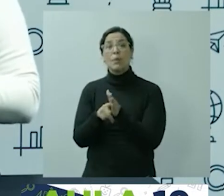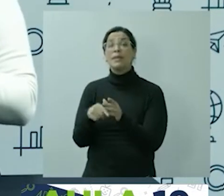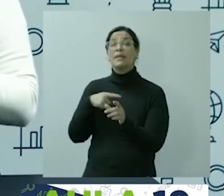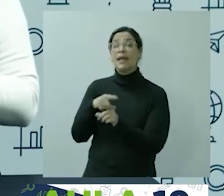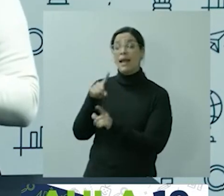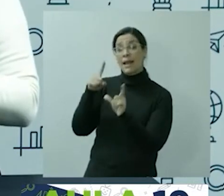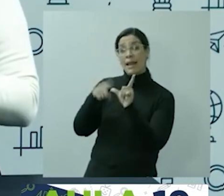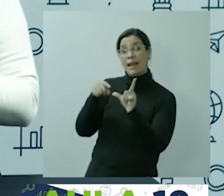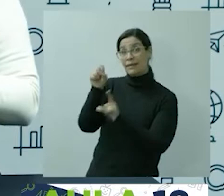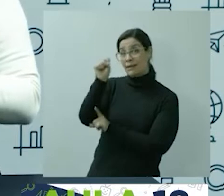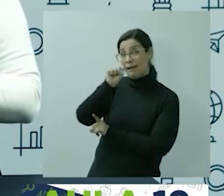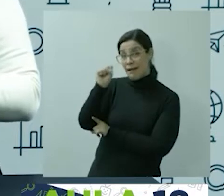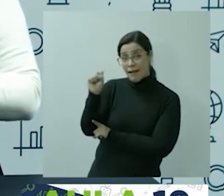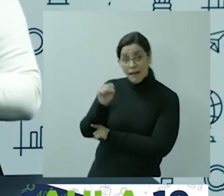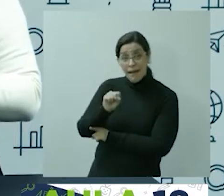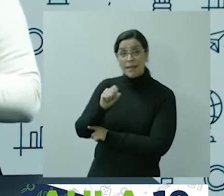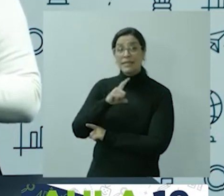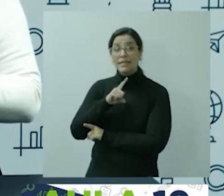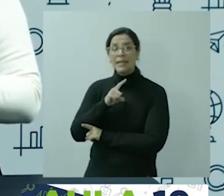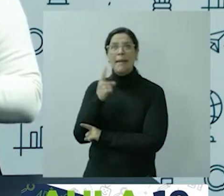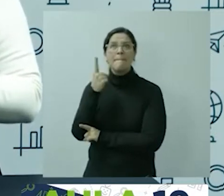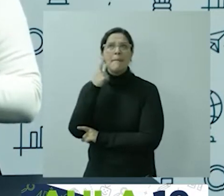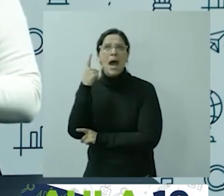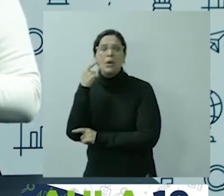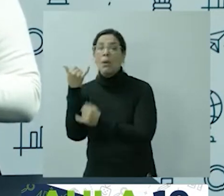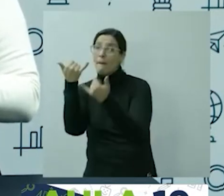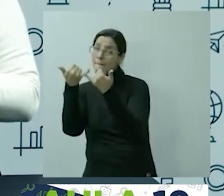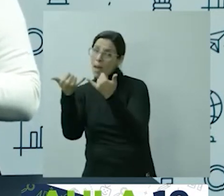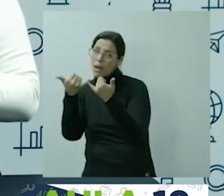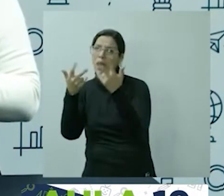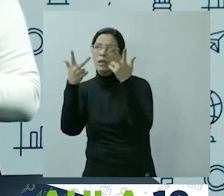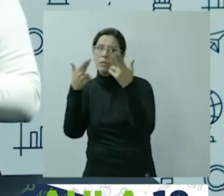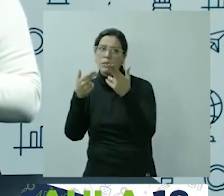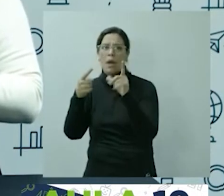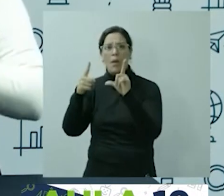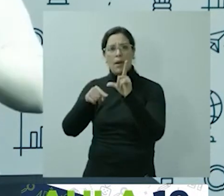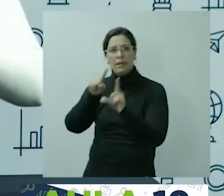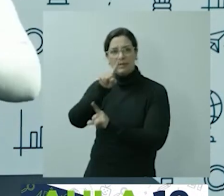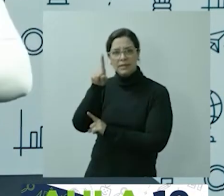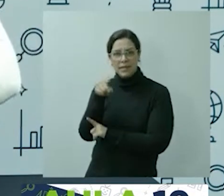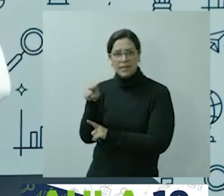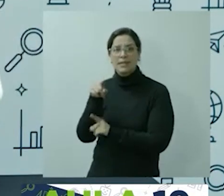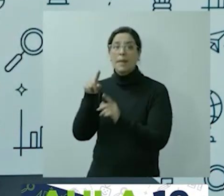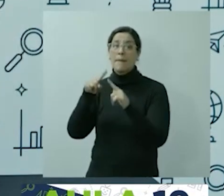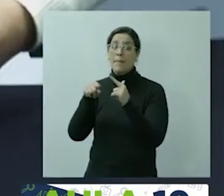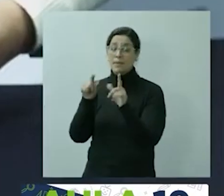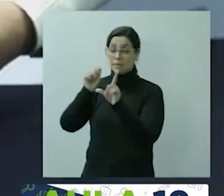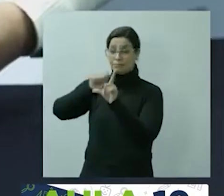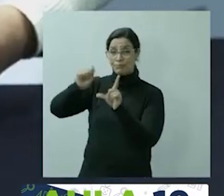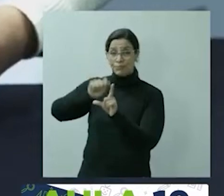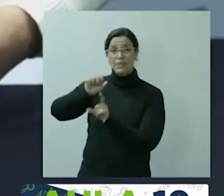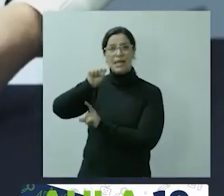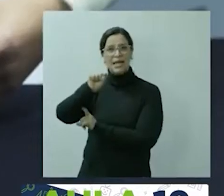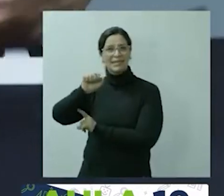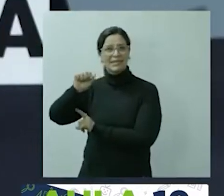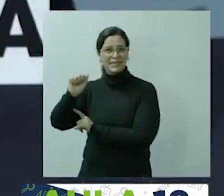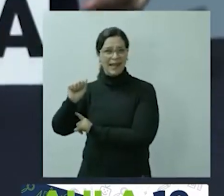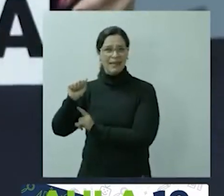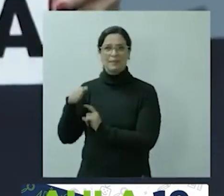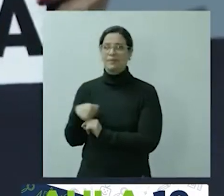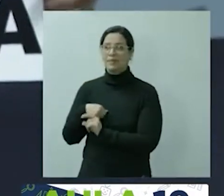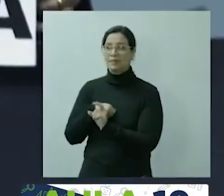escrita com a letra S, ela só tem um sonzinho mais forte que parece a letra Z, mas ela é escrita com